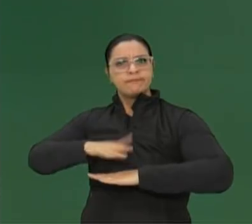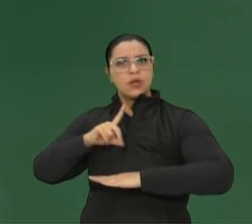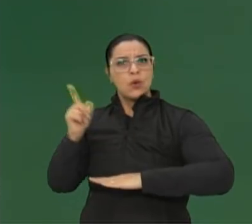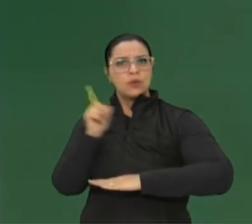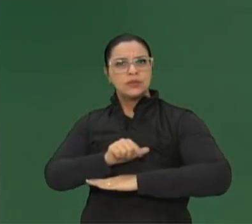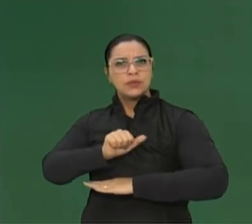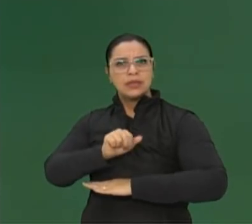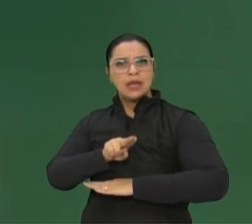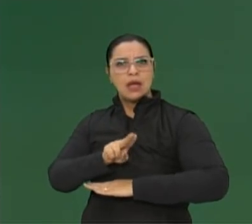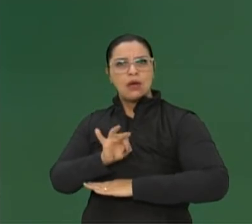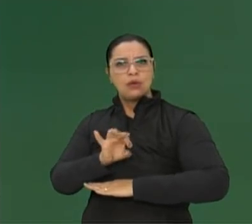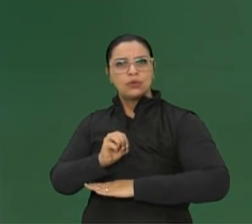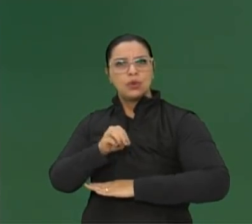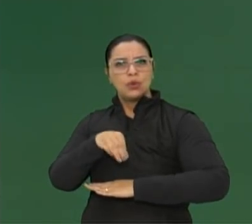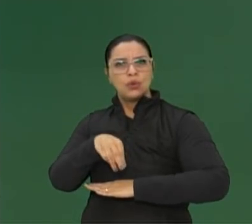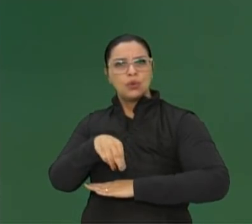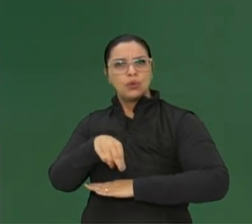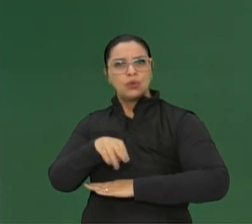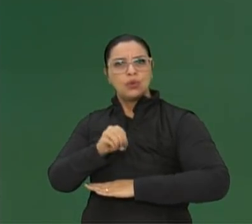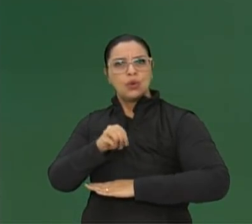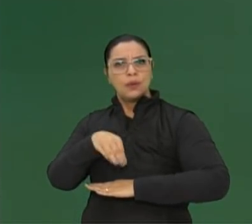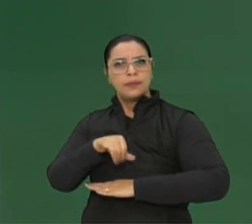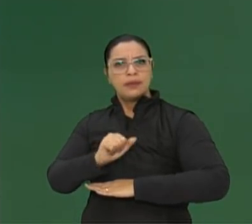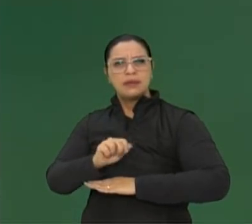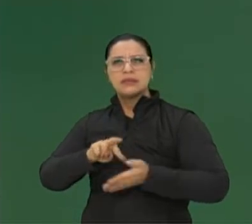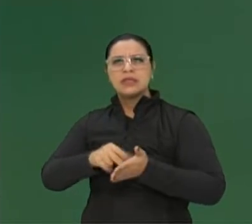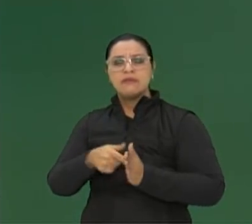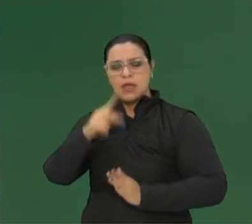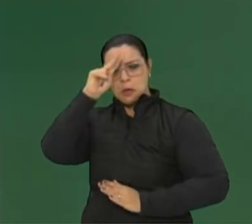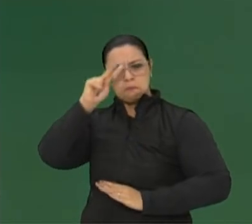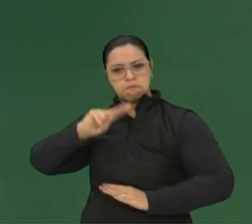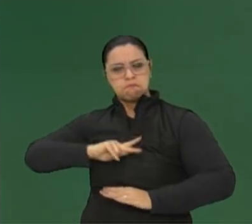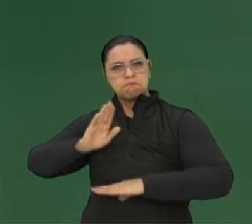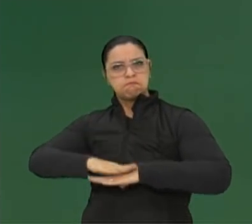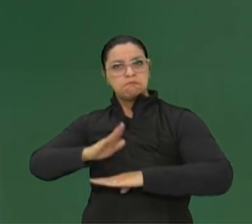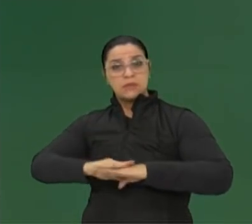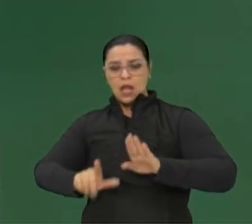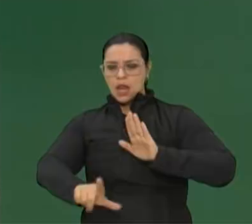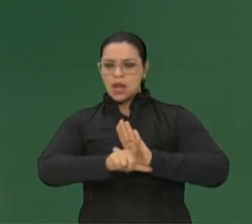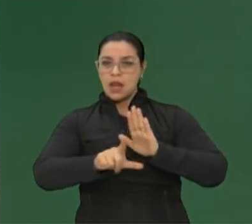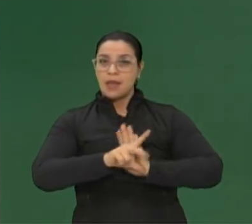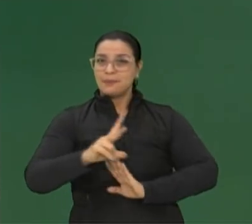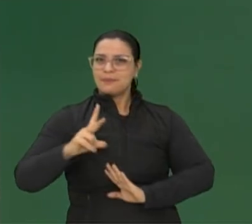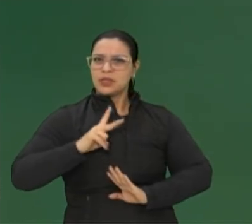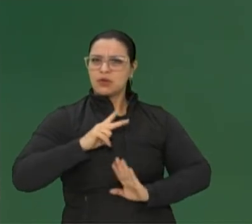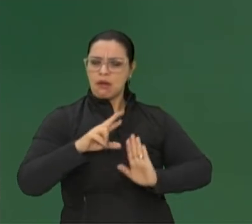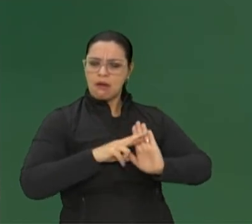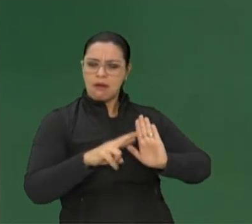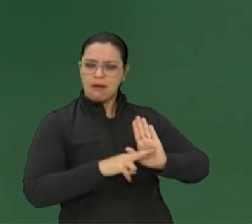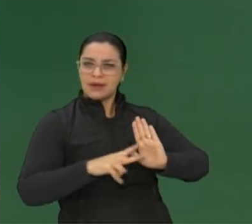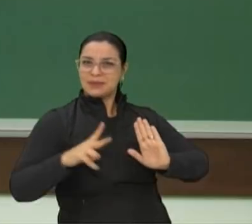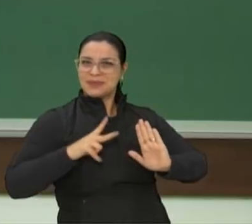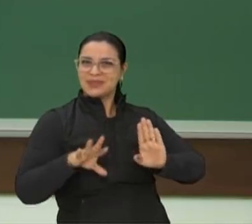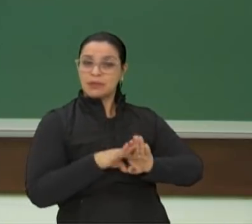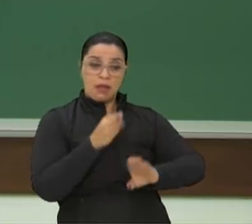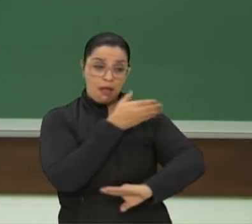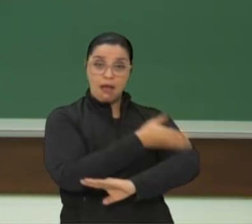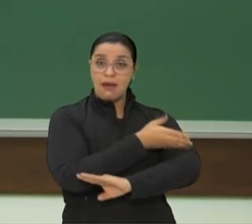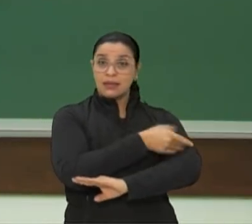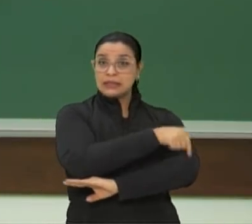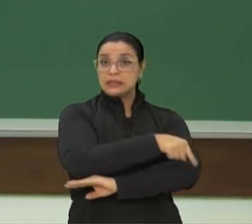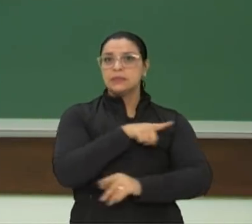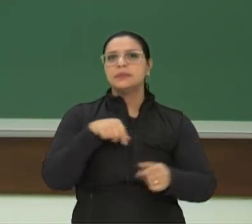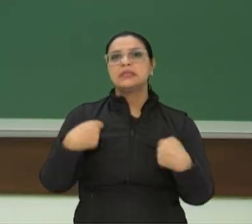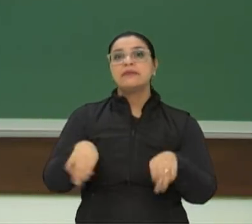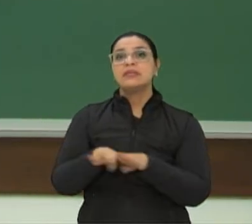ser humano agora ter autonomia, ou seja, se dar as próprias leis, se dar as próprias normas, né? Na Idade Média